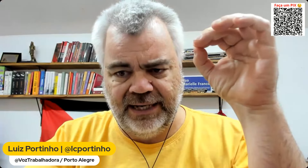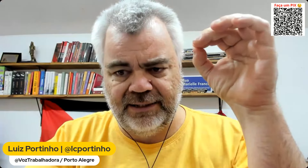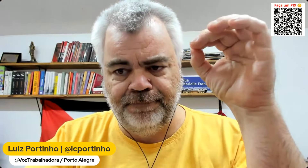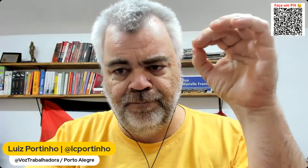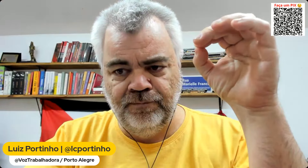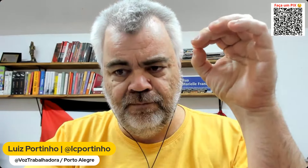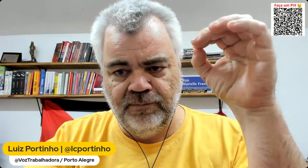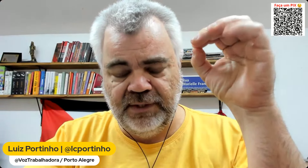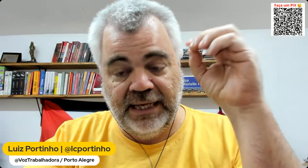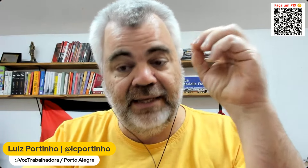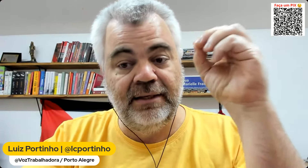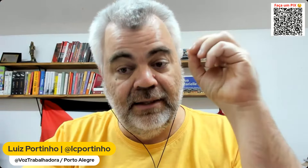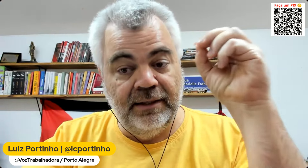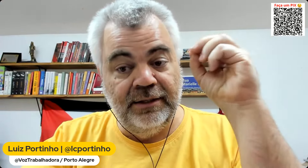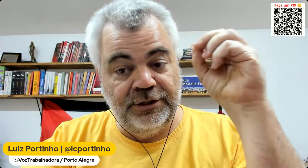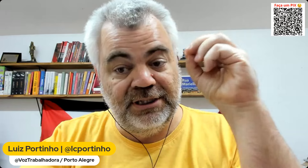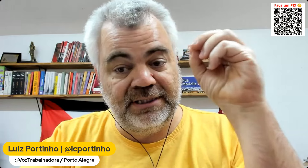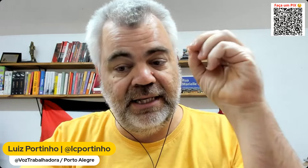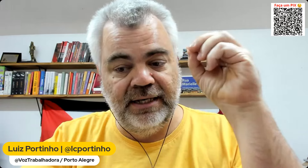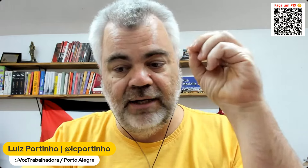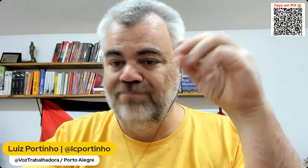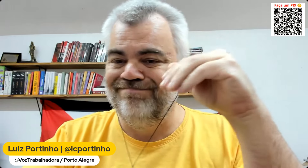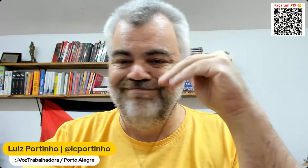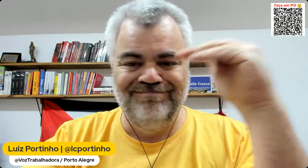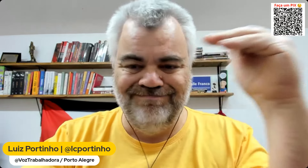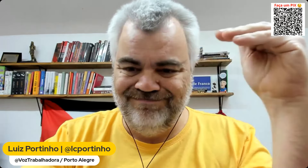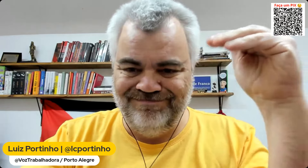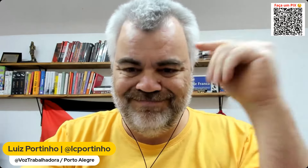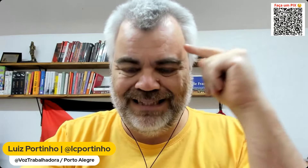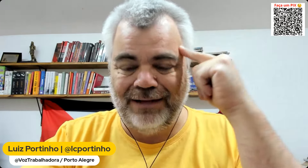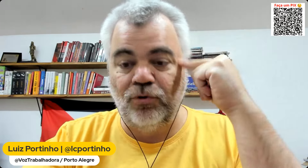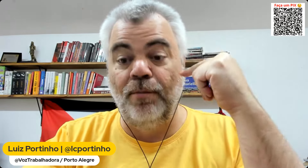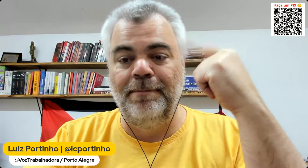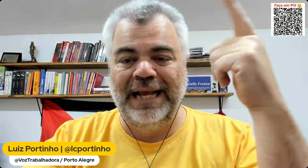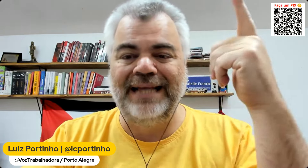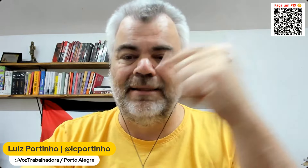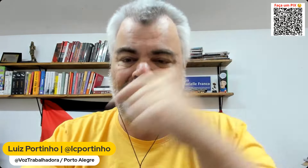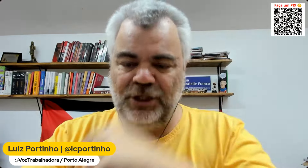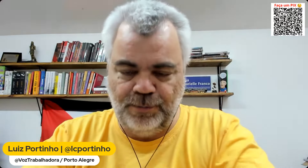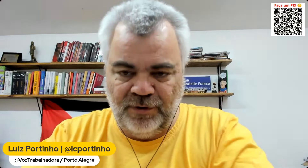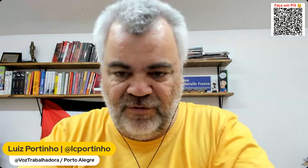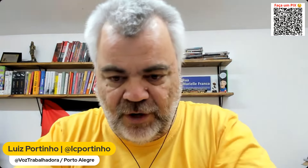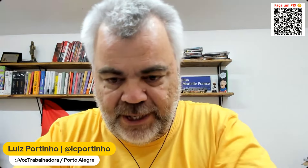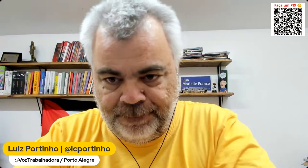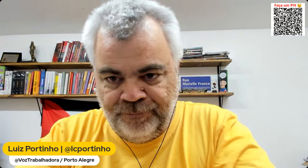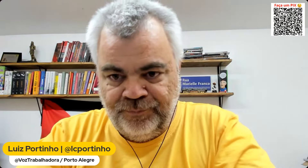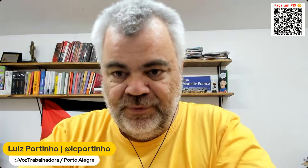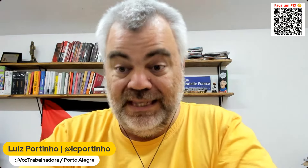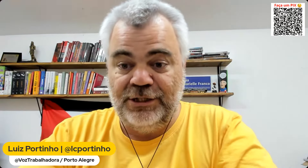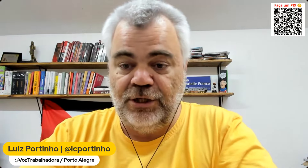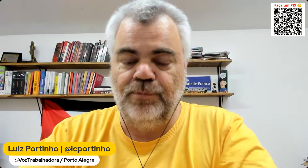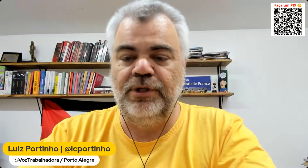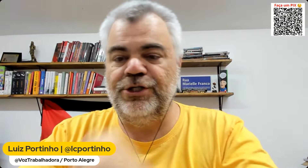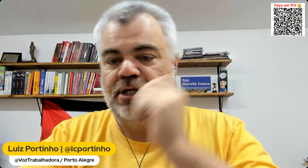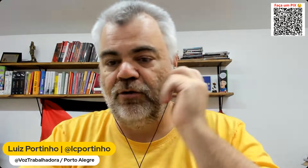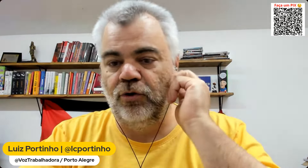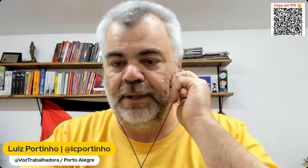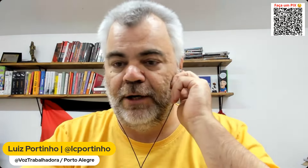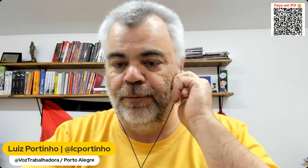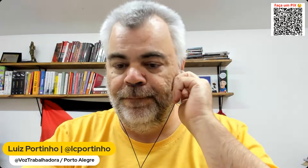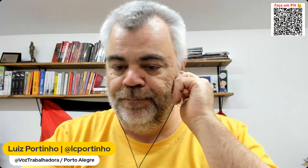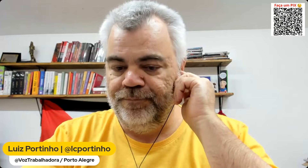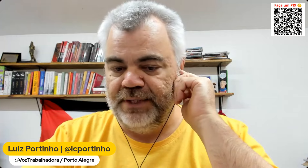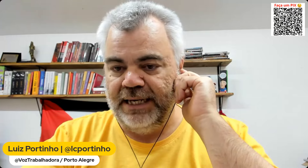puxou para a esquerda. Quem diz que não está completamente por fora da